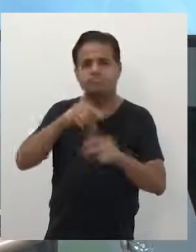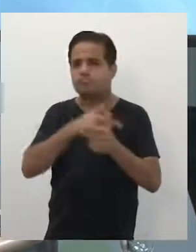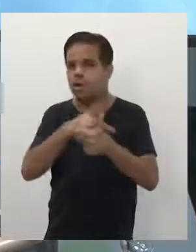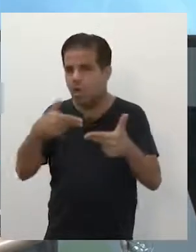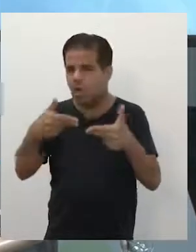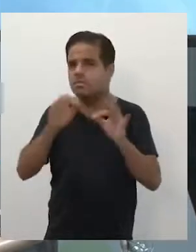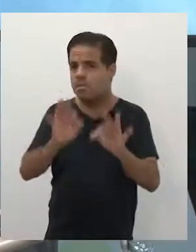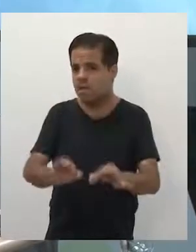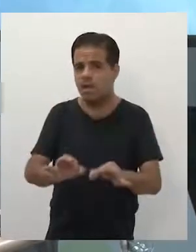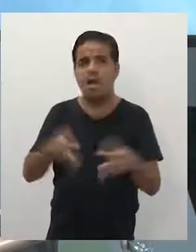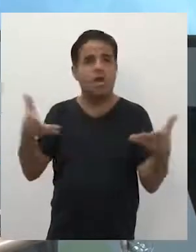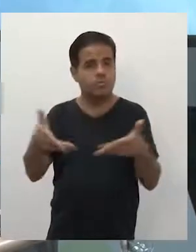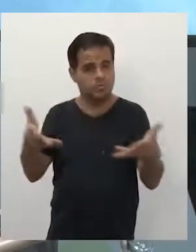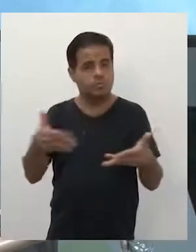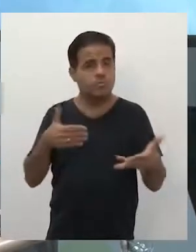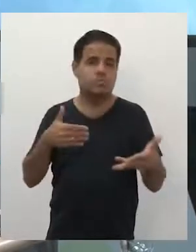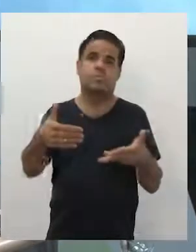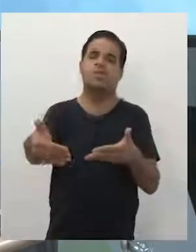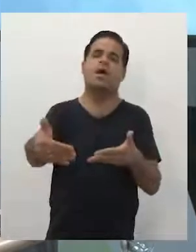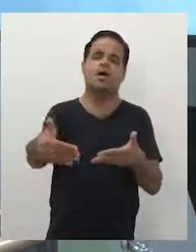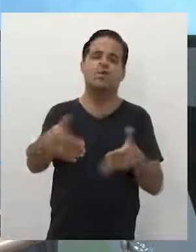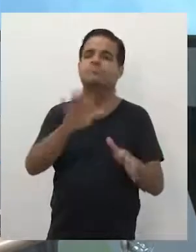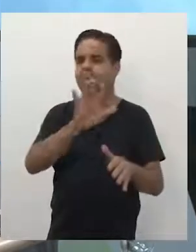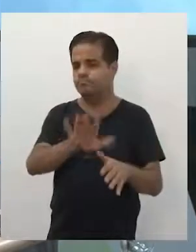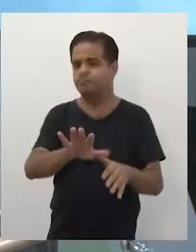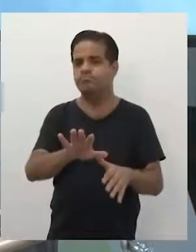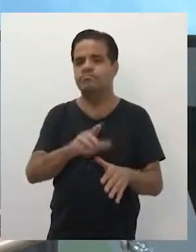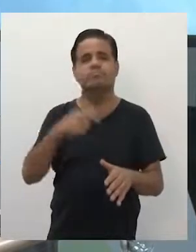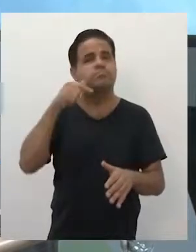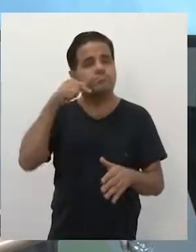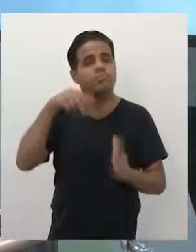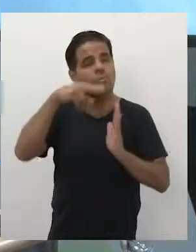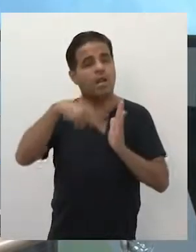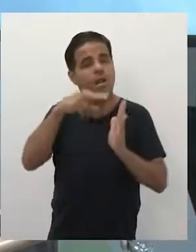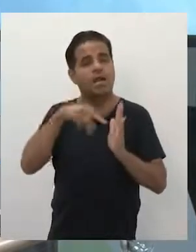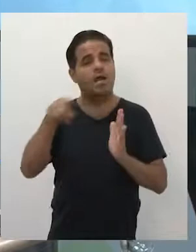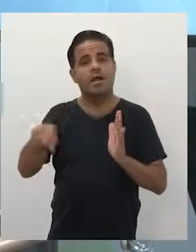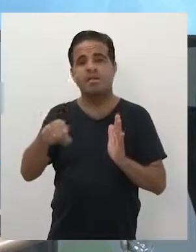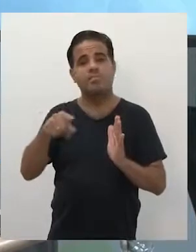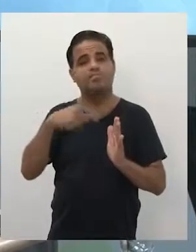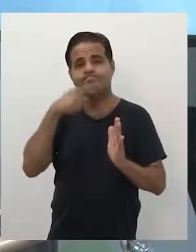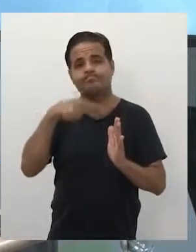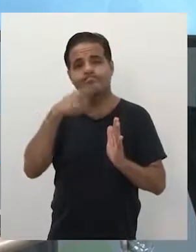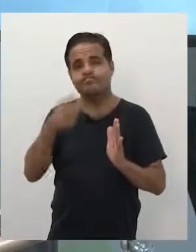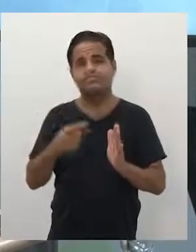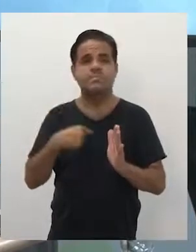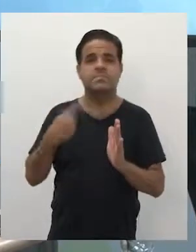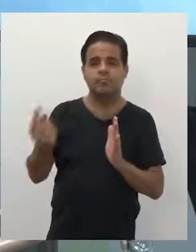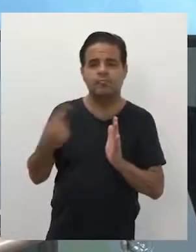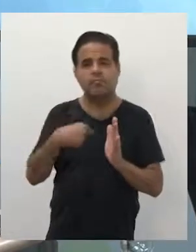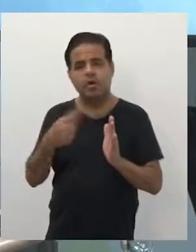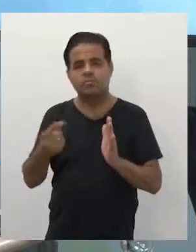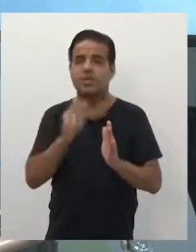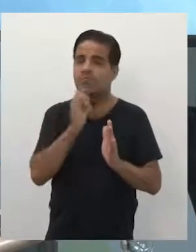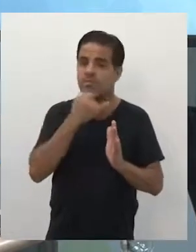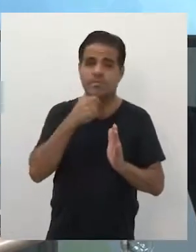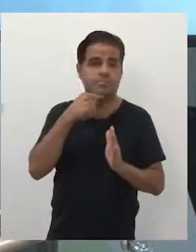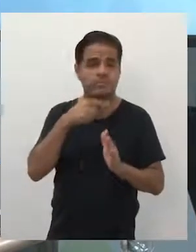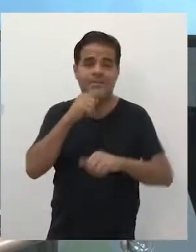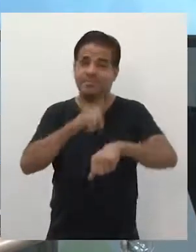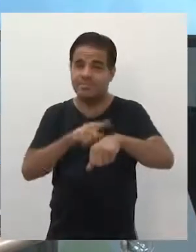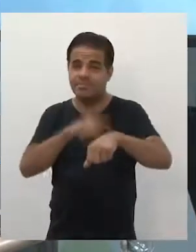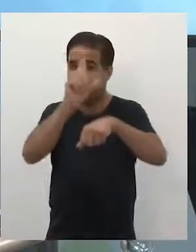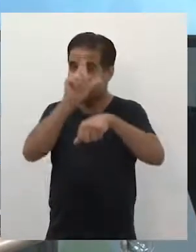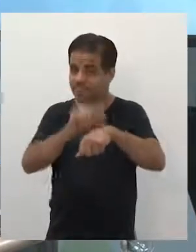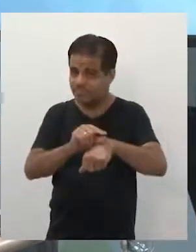algo atual, né? Então, aí, pelo menos onde nós lemos, a gente não vai conseguir ficar indo e voltando, infelizmente, o tempo está